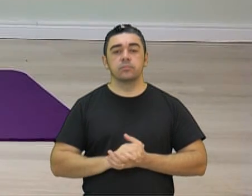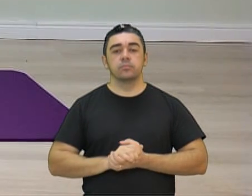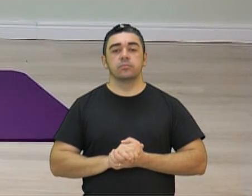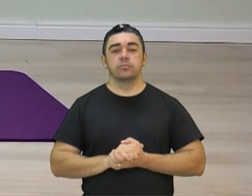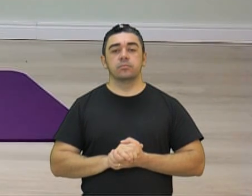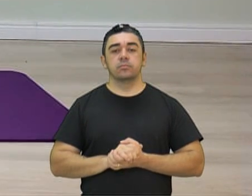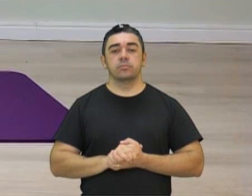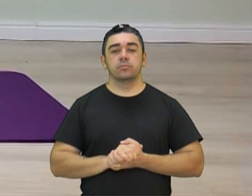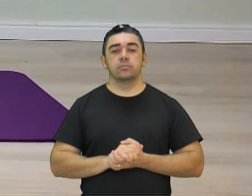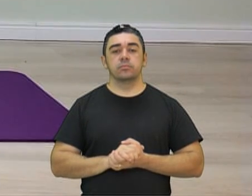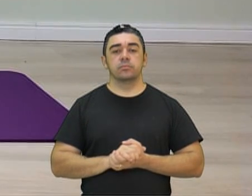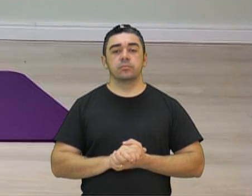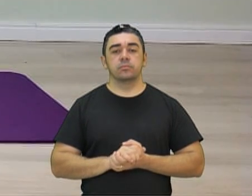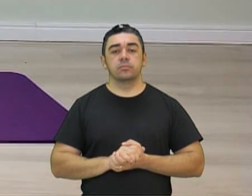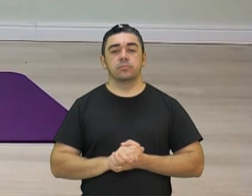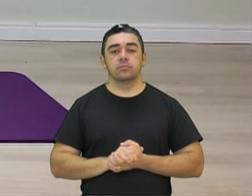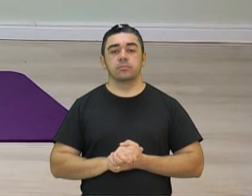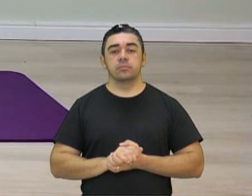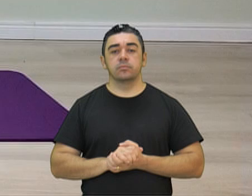acabou.